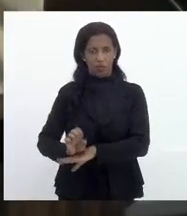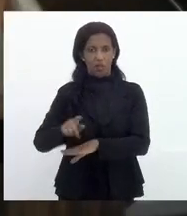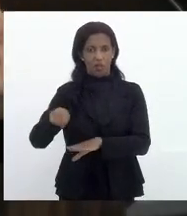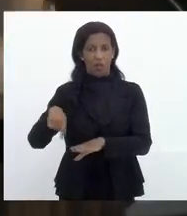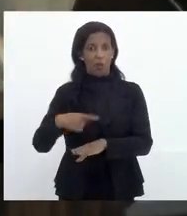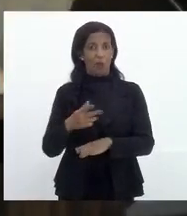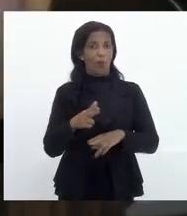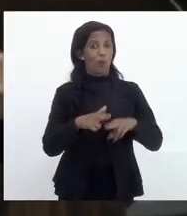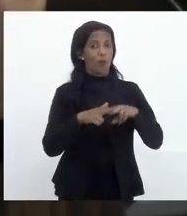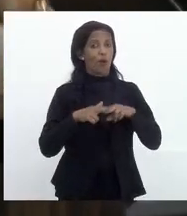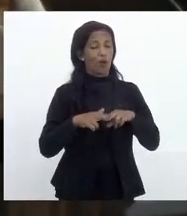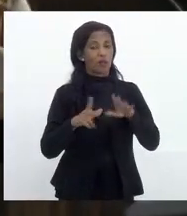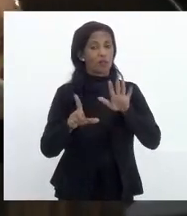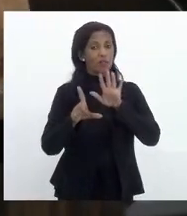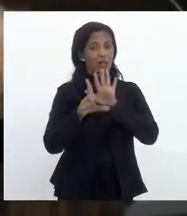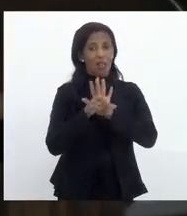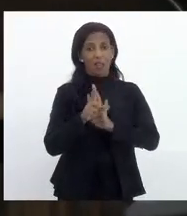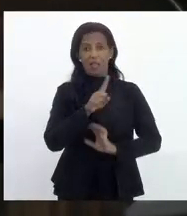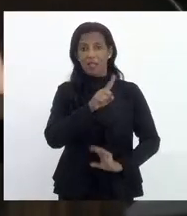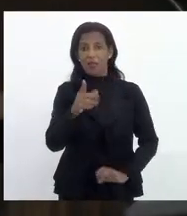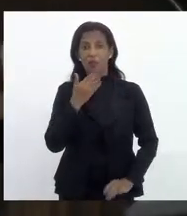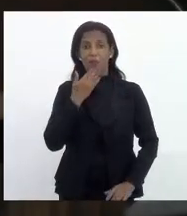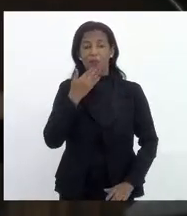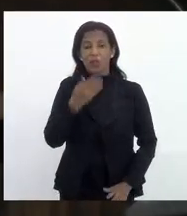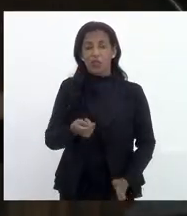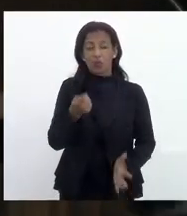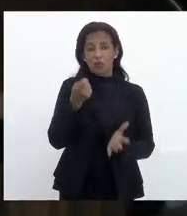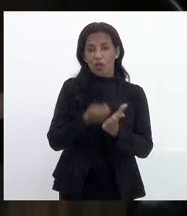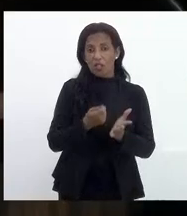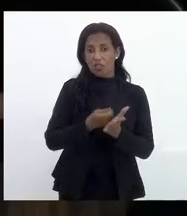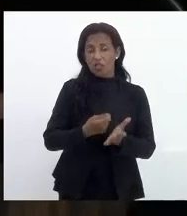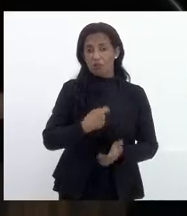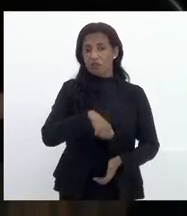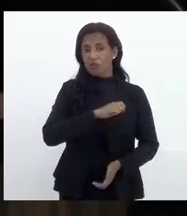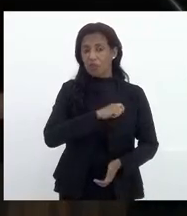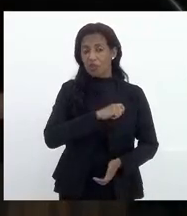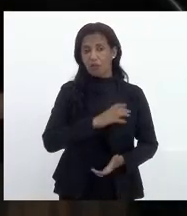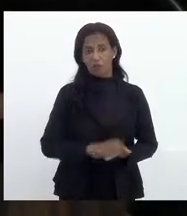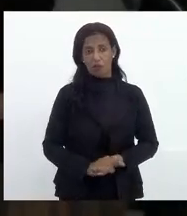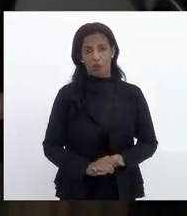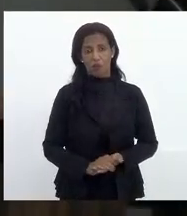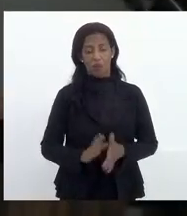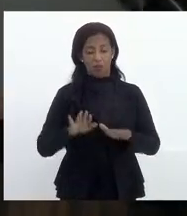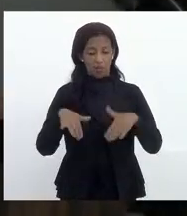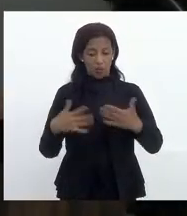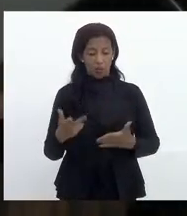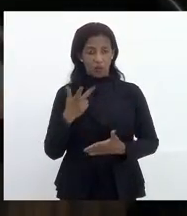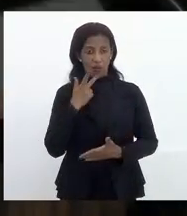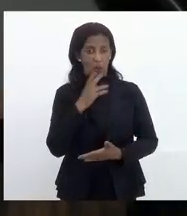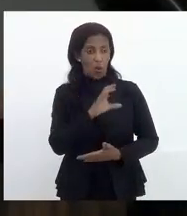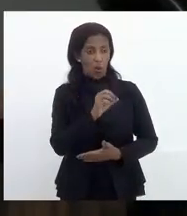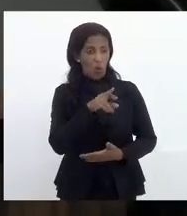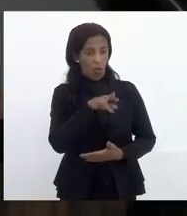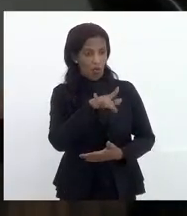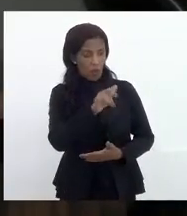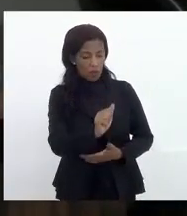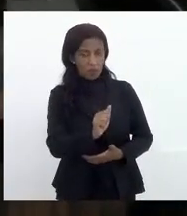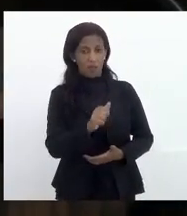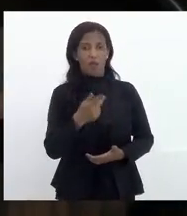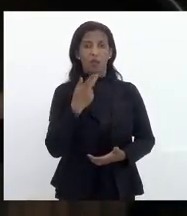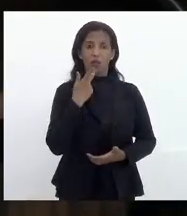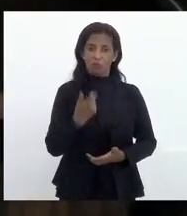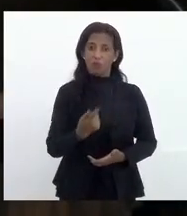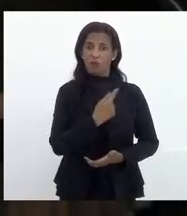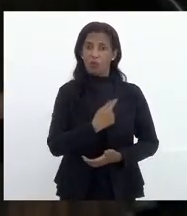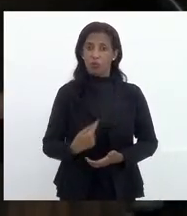detrimento daquilo que não foi pedido no regime de recuperação fiscal e quando eu falo de coerência eu também falo